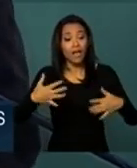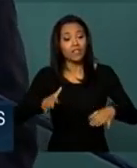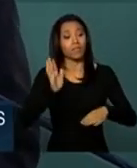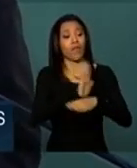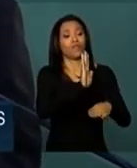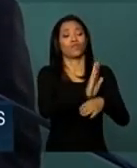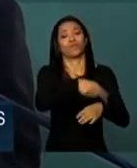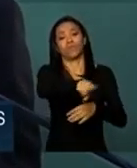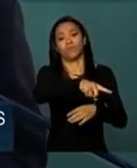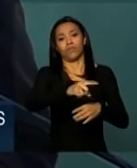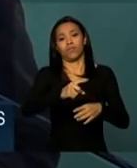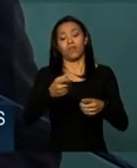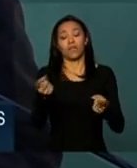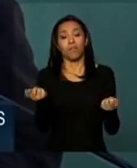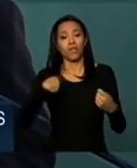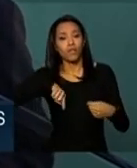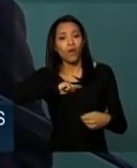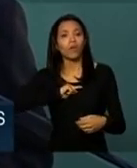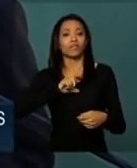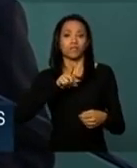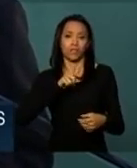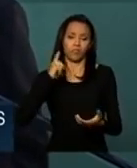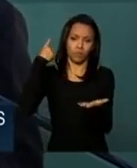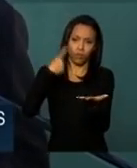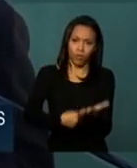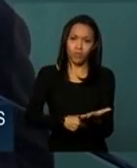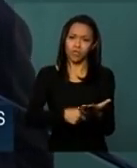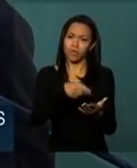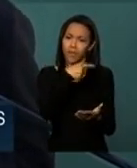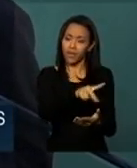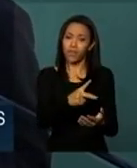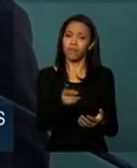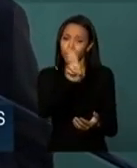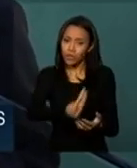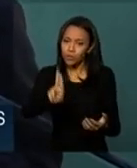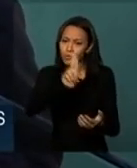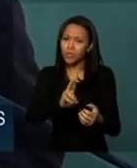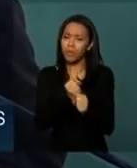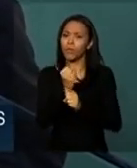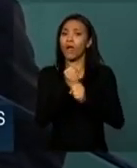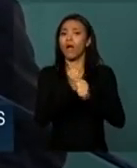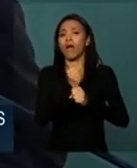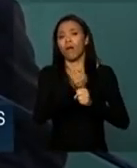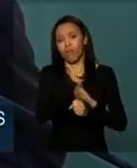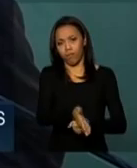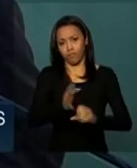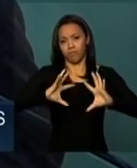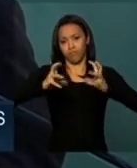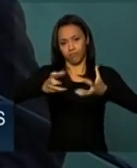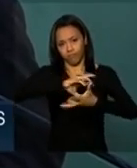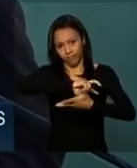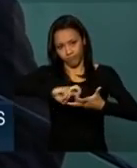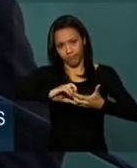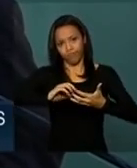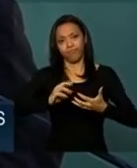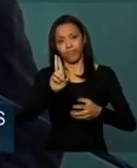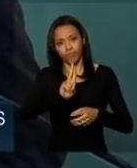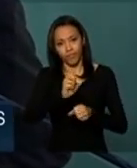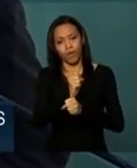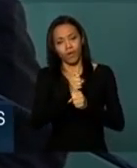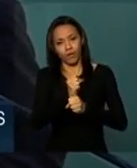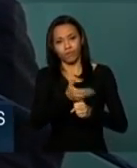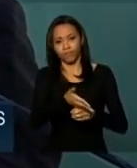equipamentos, para que possamos, de forma responsável, prorrogar ao máximo sua vida útil. Enfim, senhora presidenta, toda esta rede